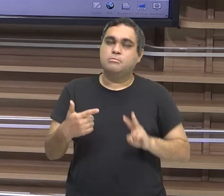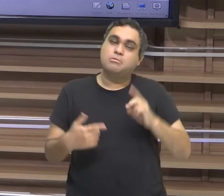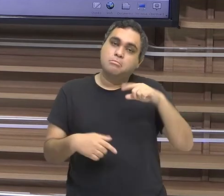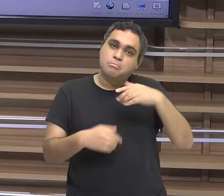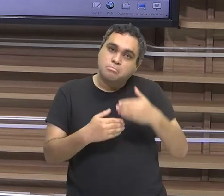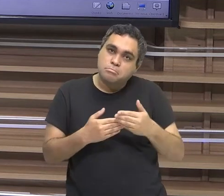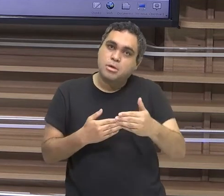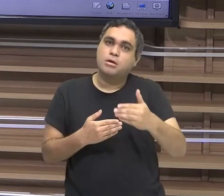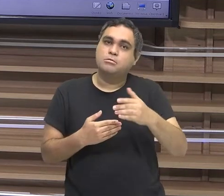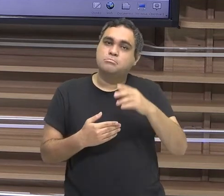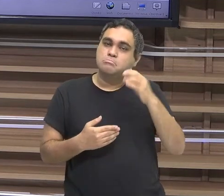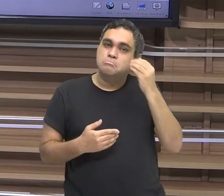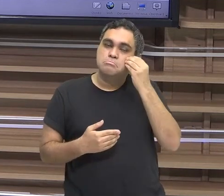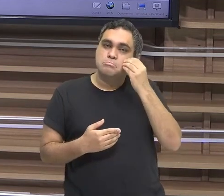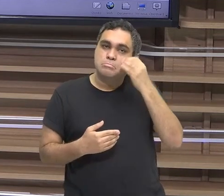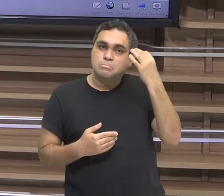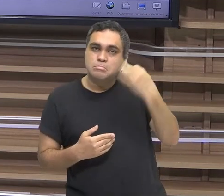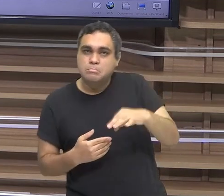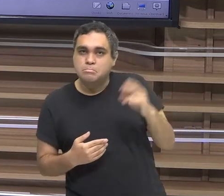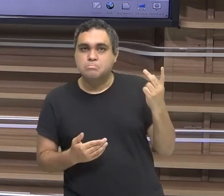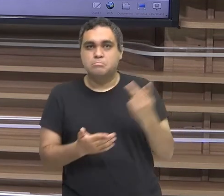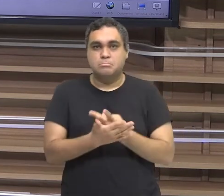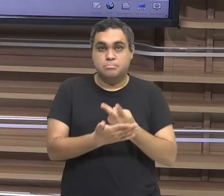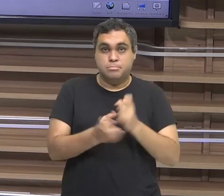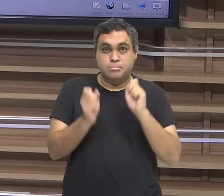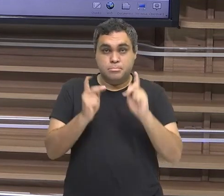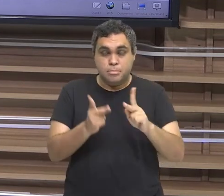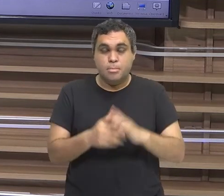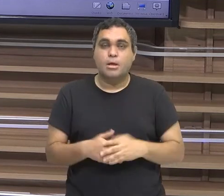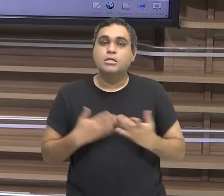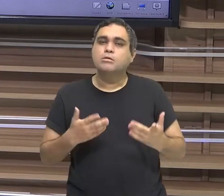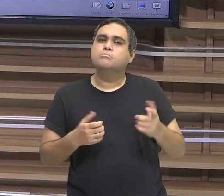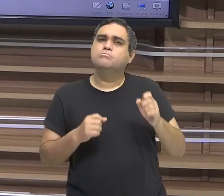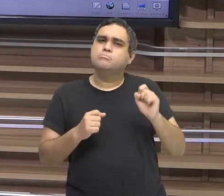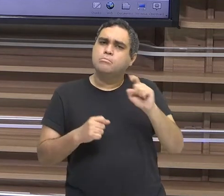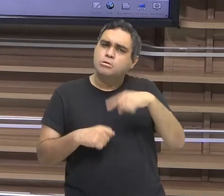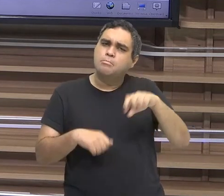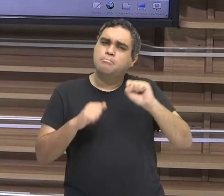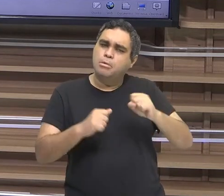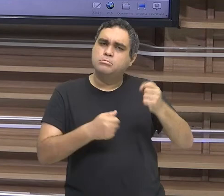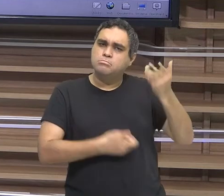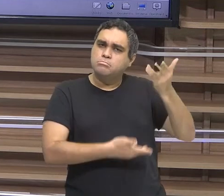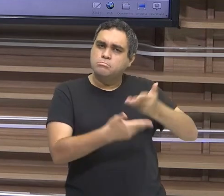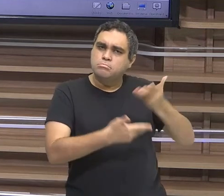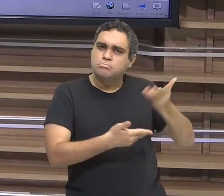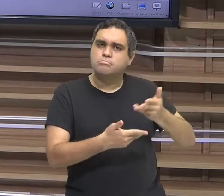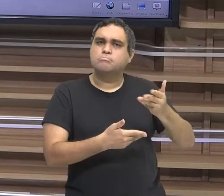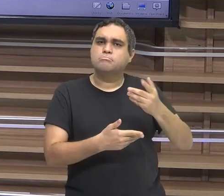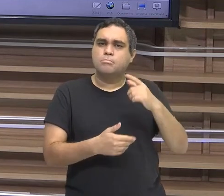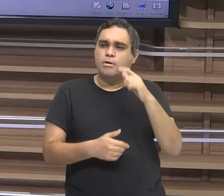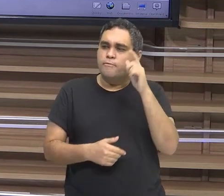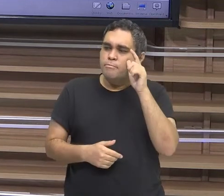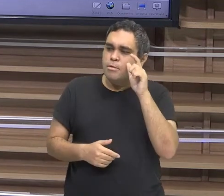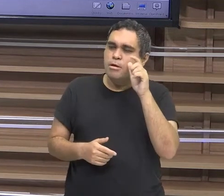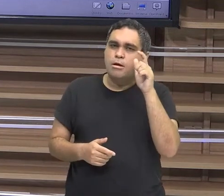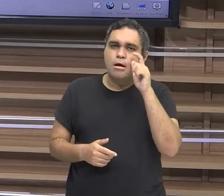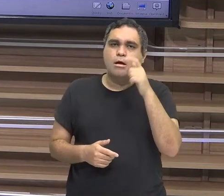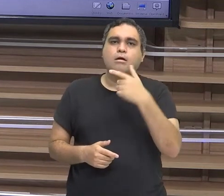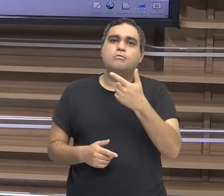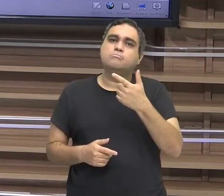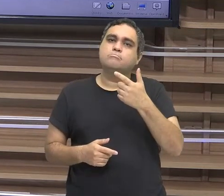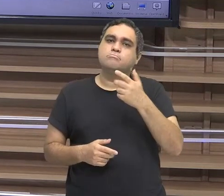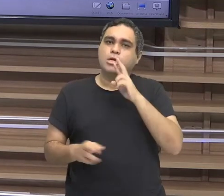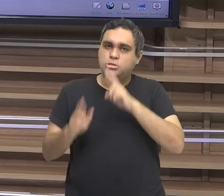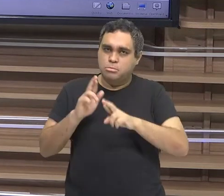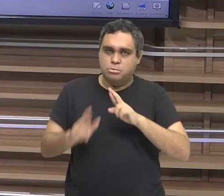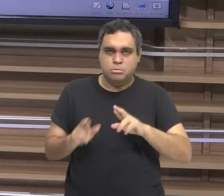corrigir verificando essas duas questões, tá certo? Interajam, verifiquem essas atividades aí de geografia. Então,